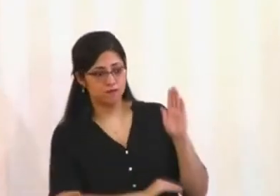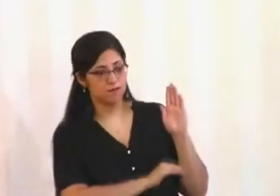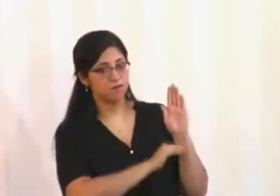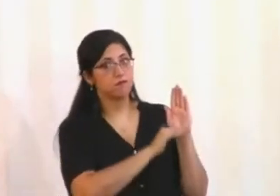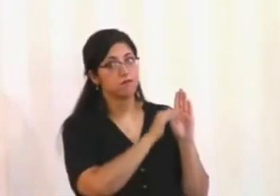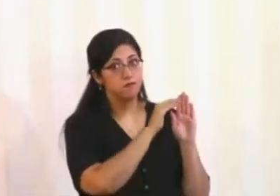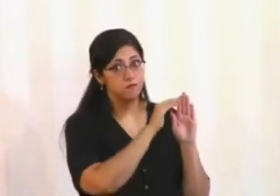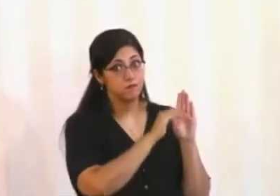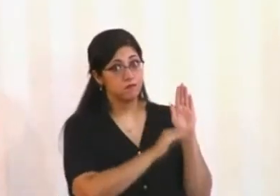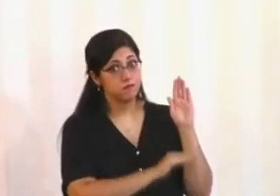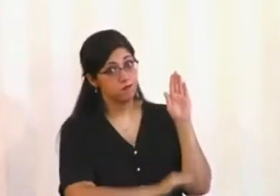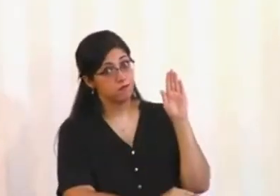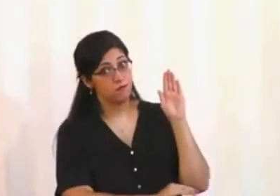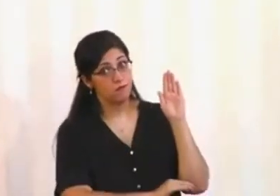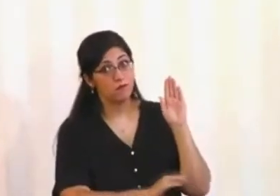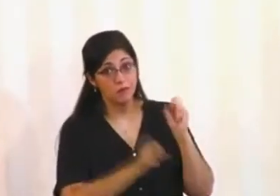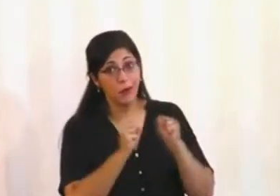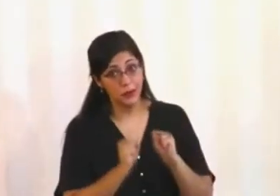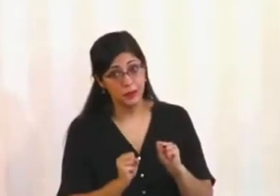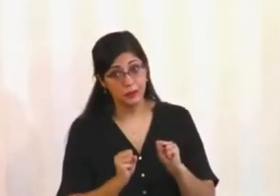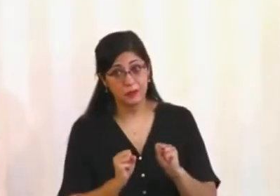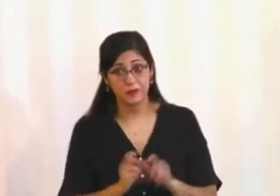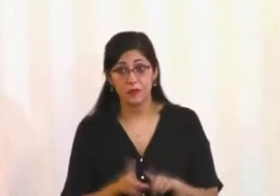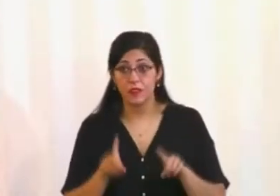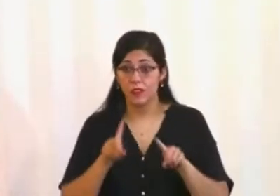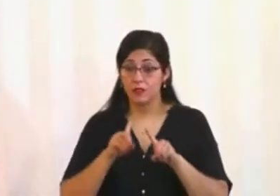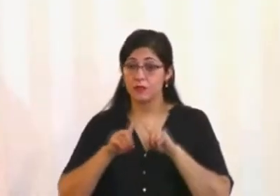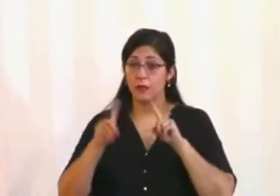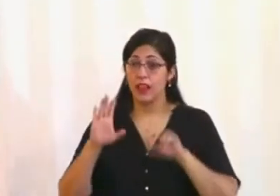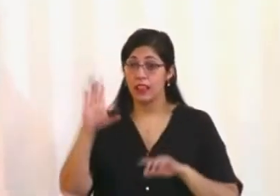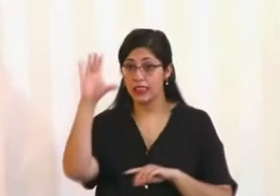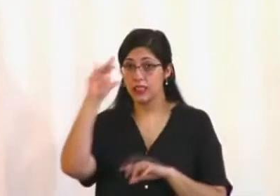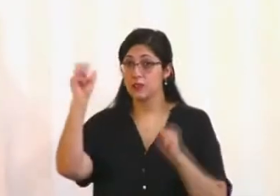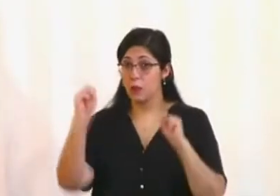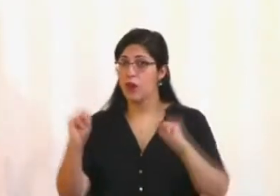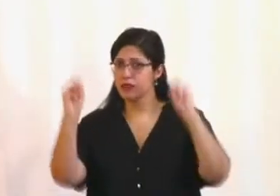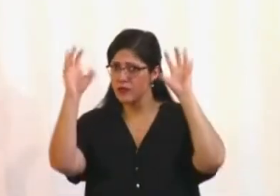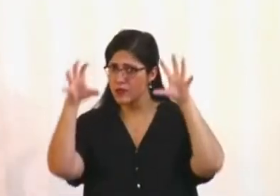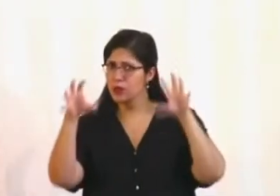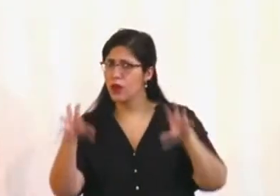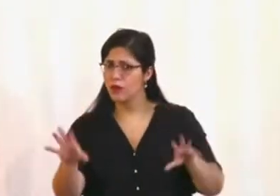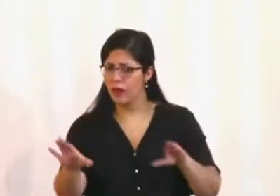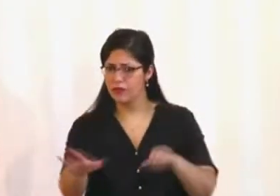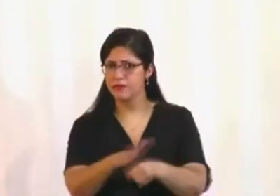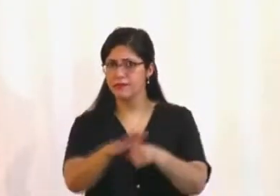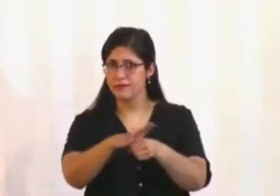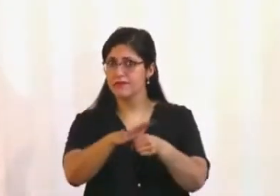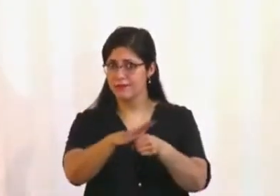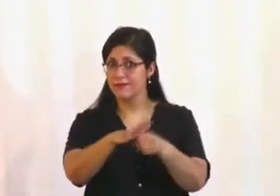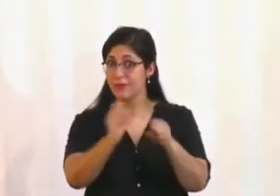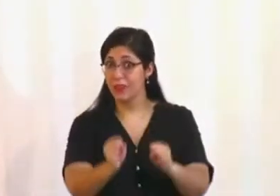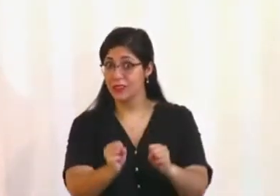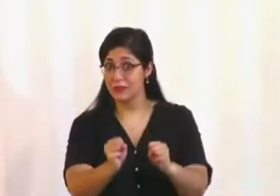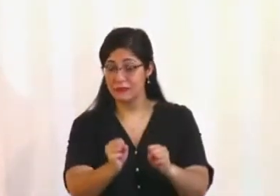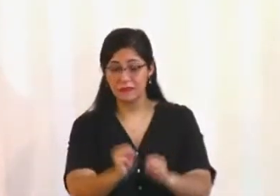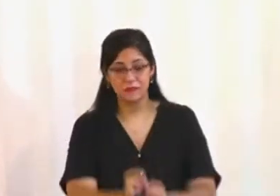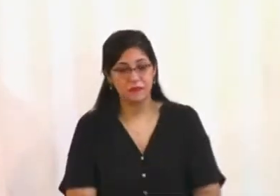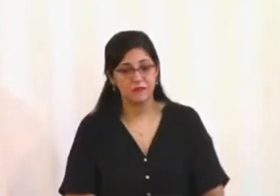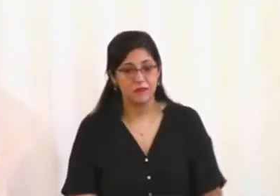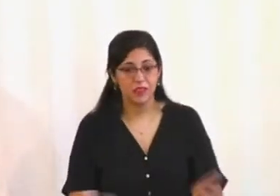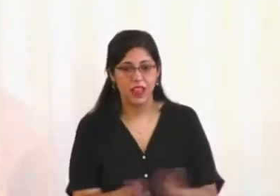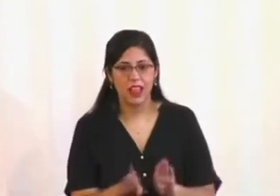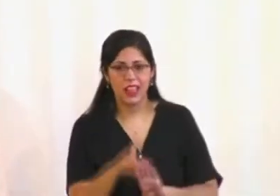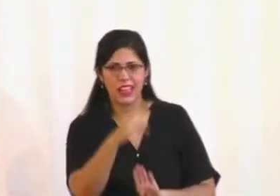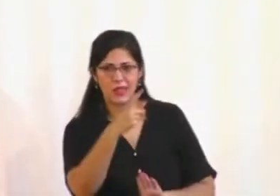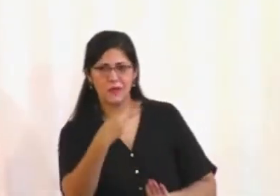região metropolitana, estejam em níveis baixos, mas se Deus quiser encher esses reservatórios de uma hora para outra, Ele poderá fazê-lo, como aconteceu em 2015